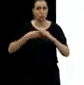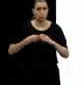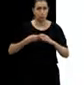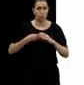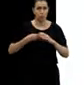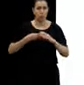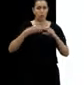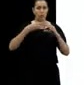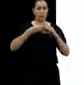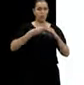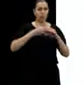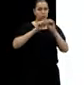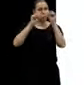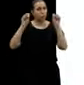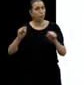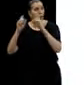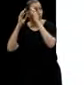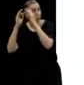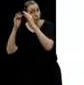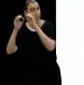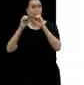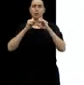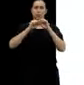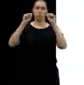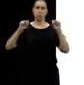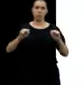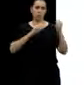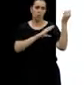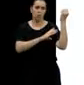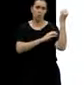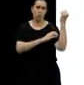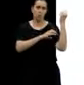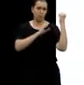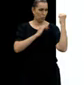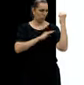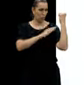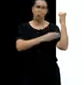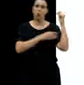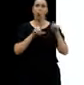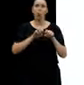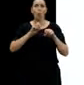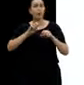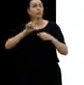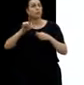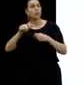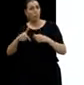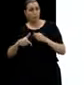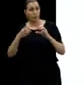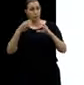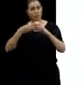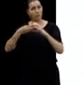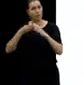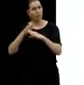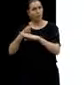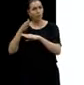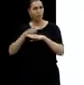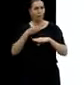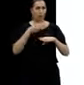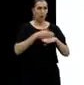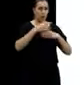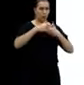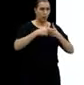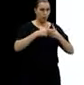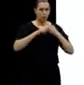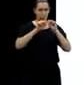ser uma célula do sistema nervoso, uma célula muscular, e essas células, posteriormente, vão participar ali do